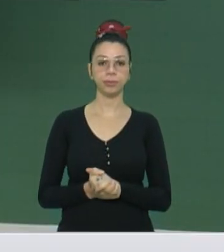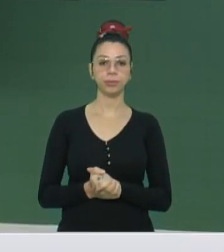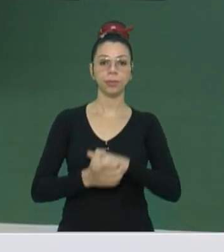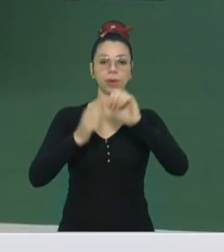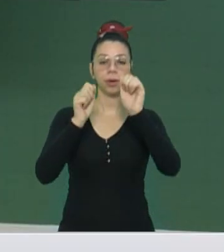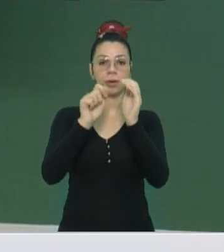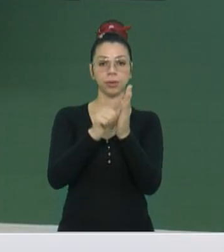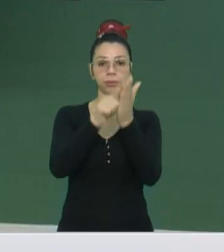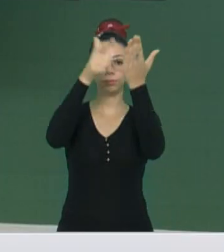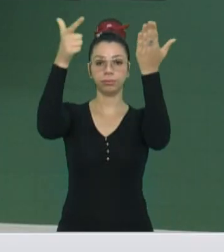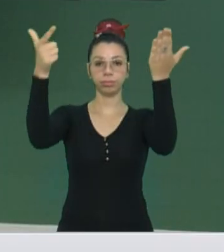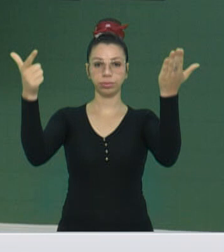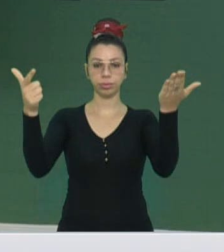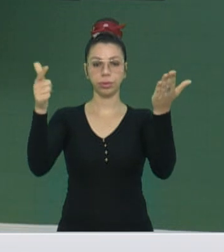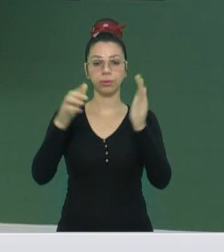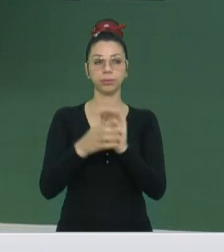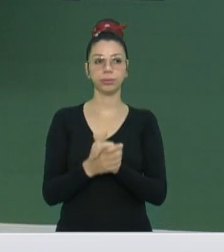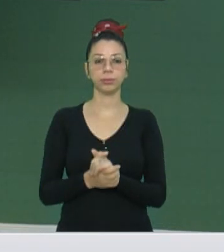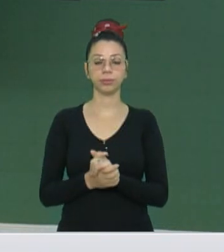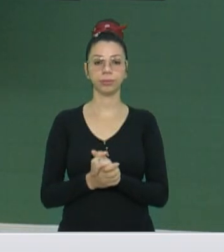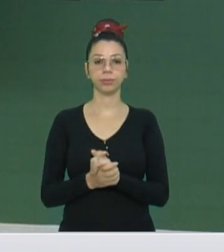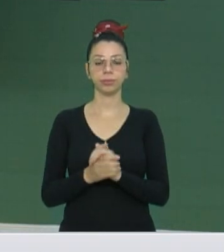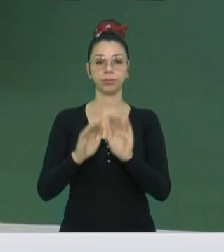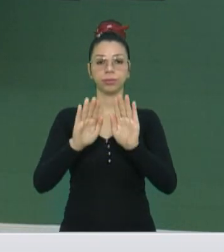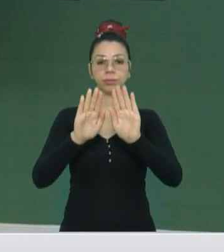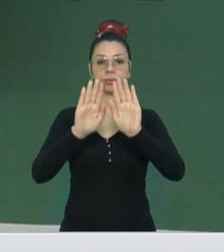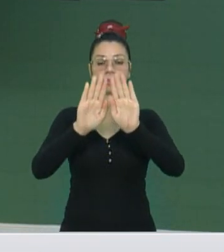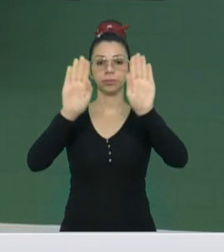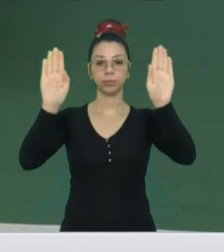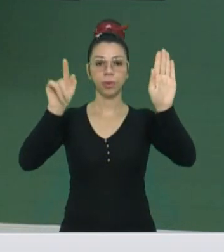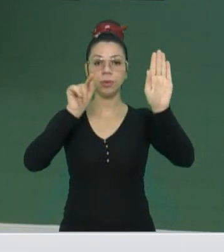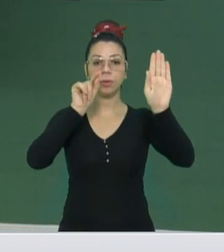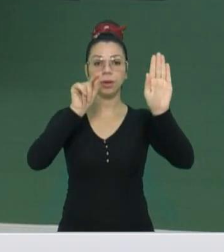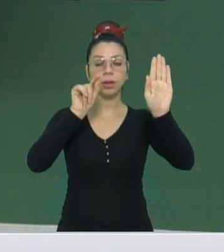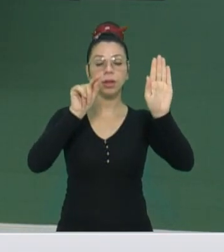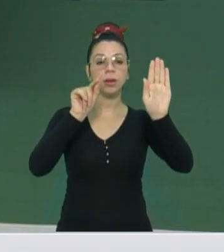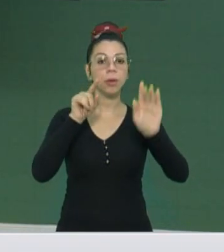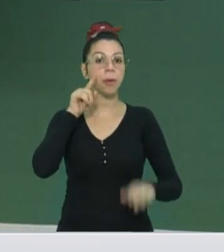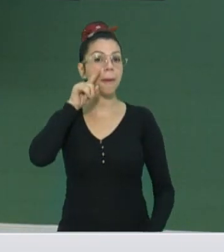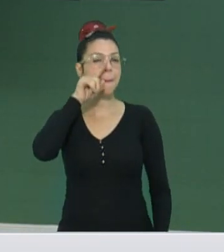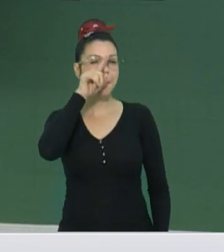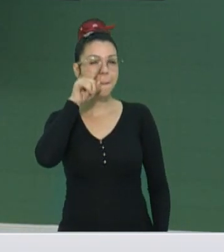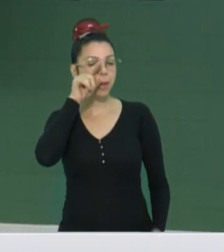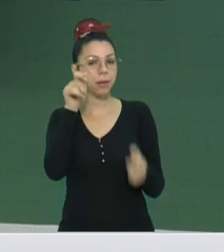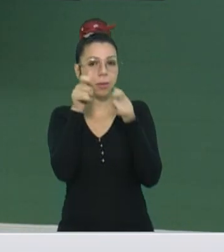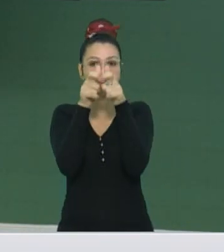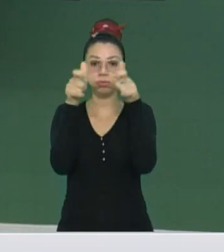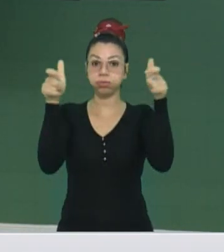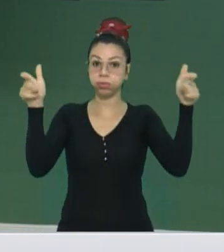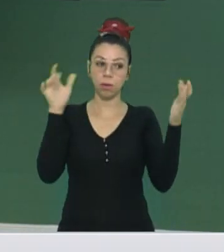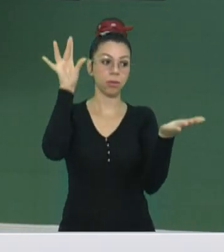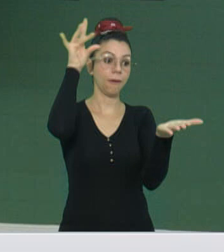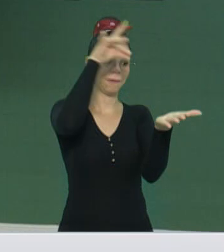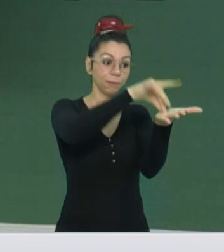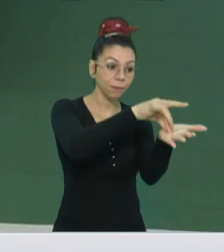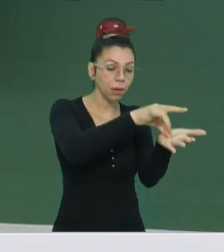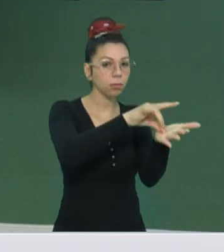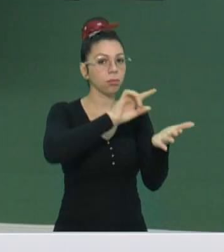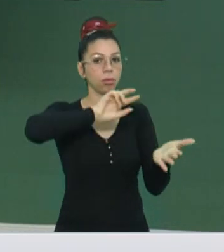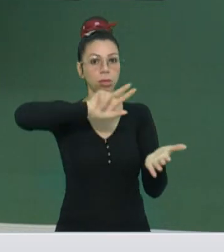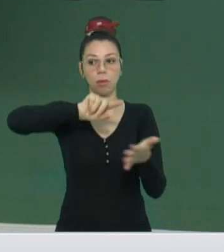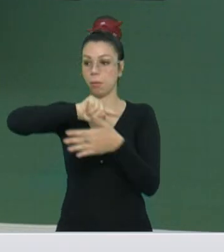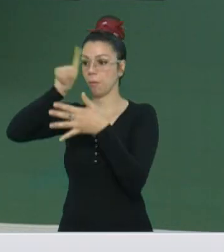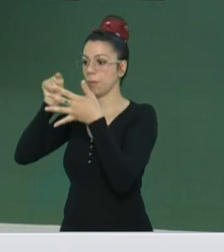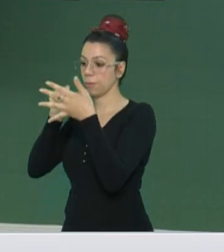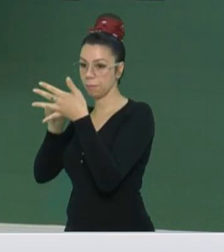folder. O perigo aumentou. Isso é um fato, tá? Isso não é suposição.